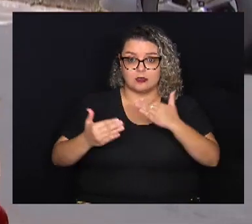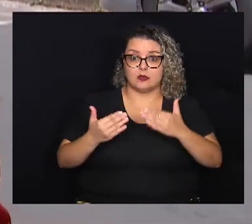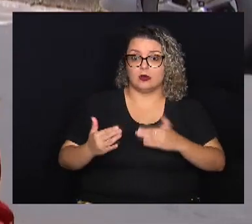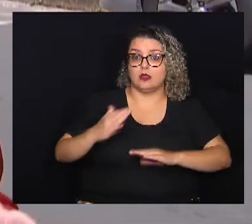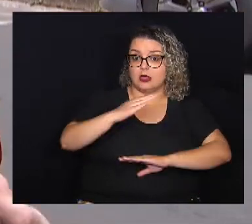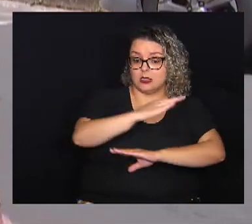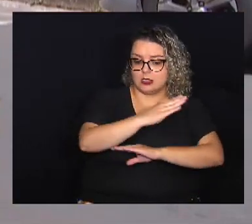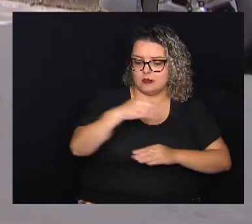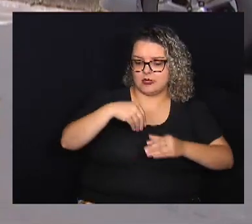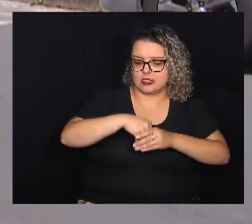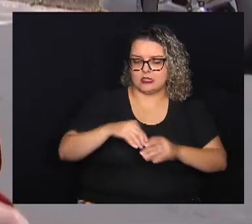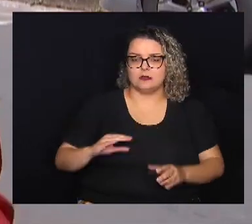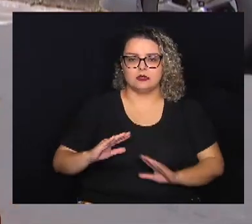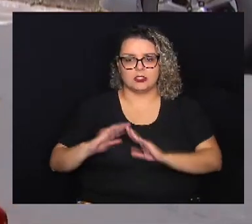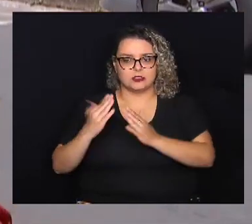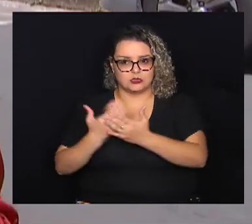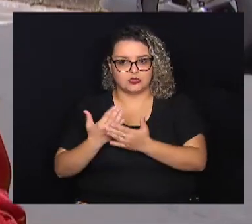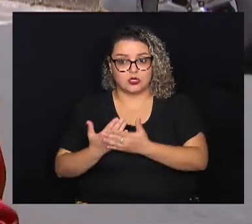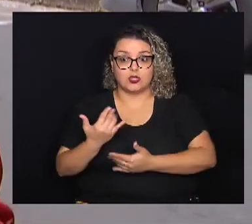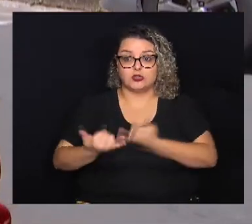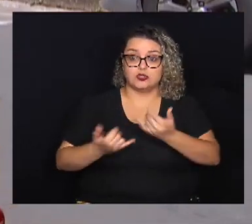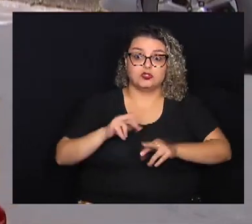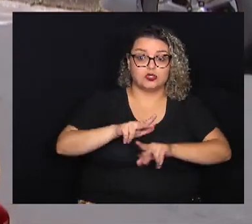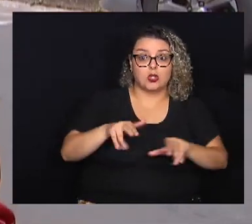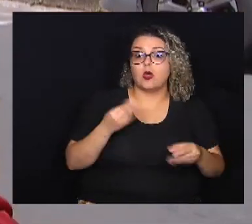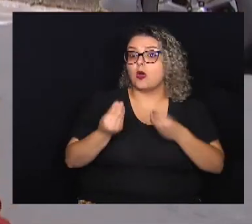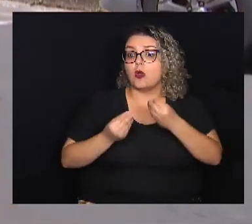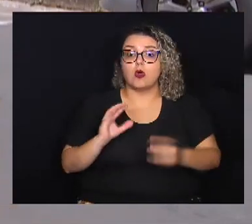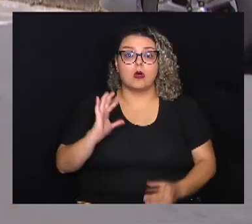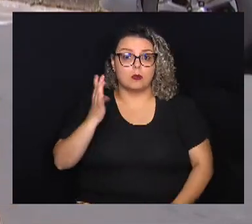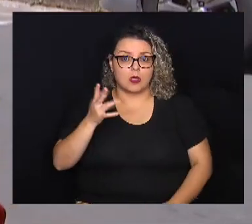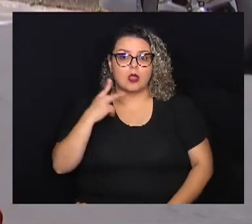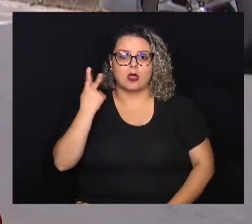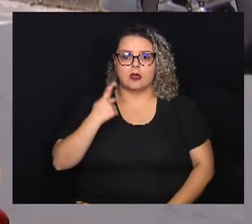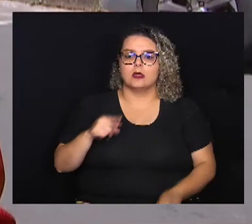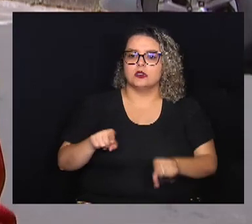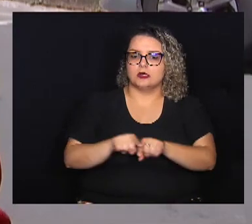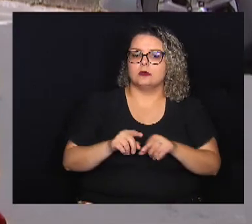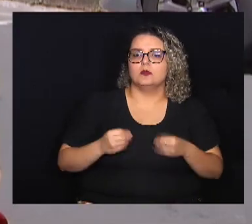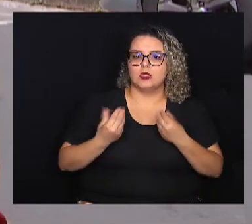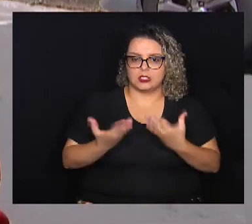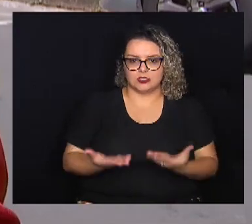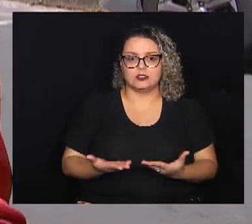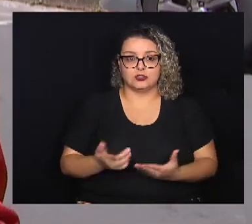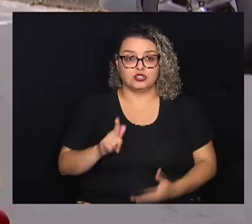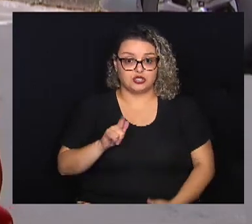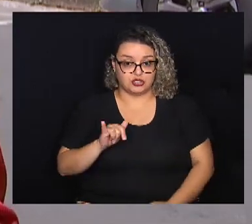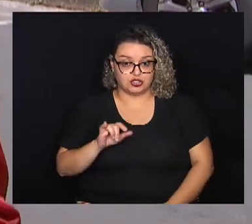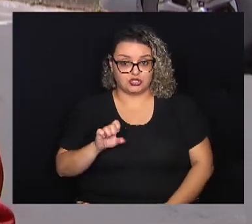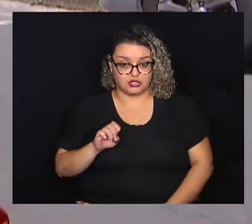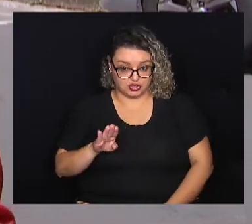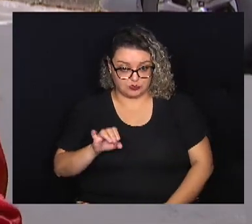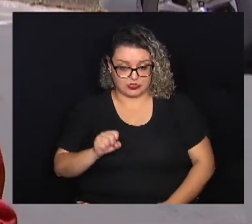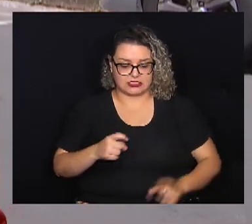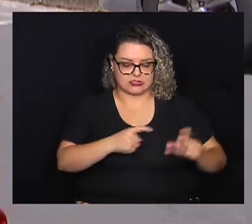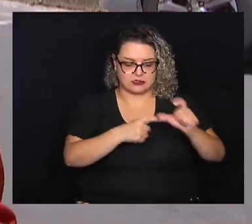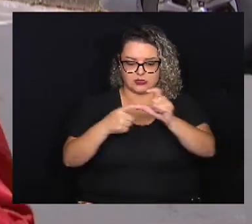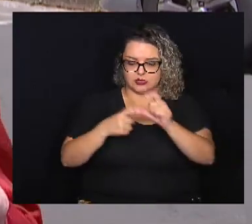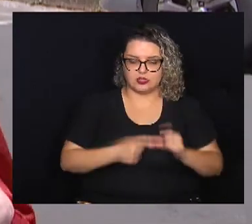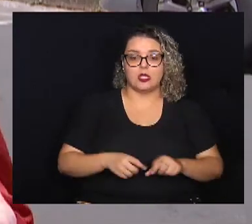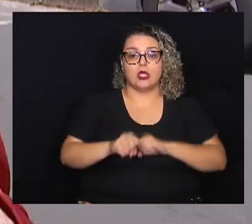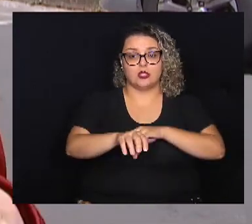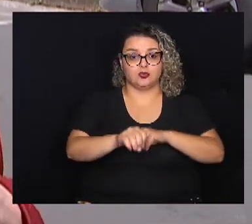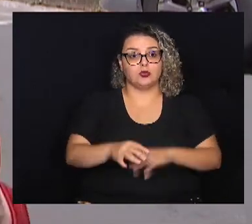na escola Além de jogos sobre como funciona a política e a entrega de gibis educativos Essa metodologia foi